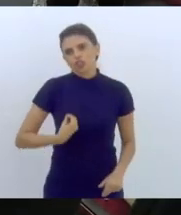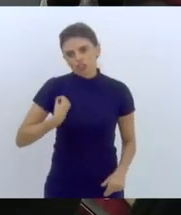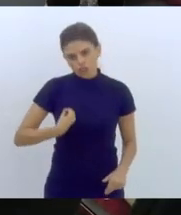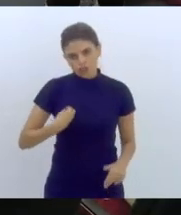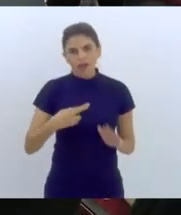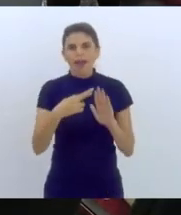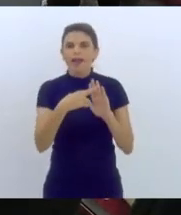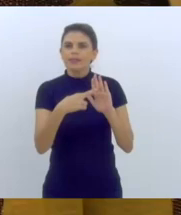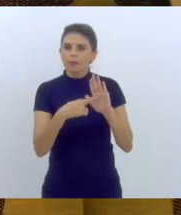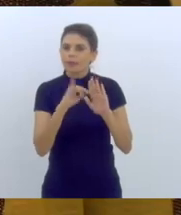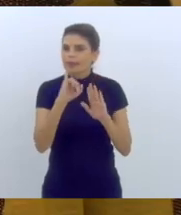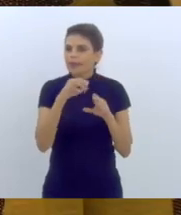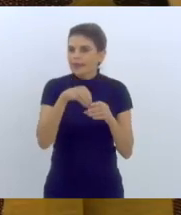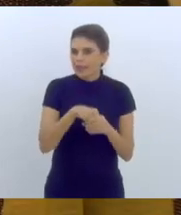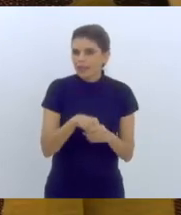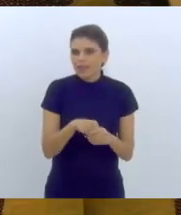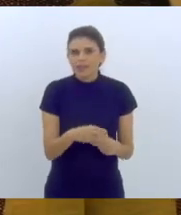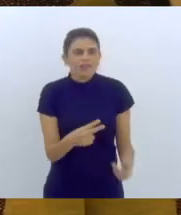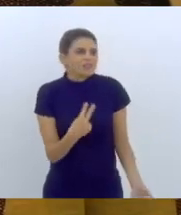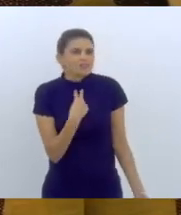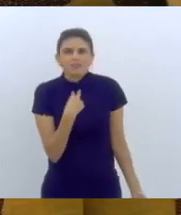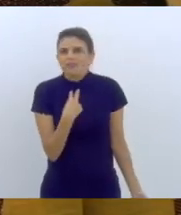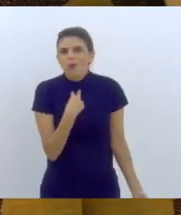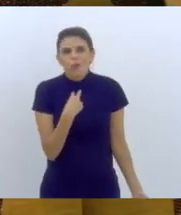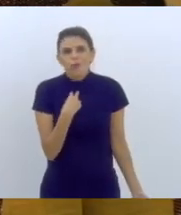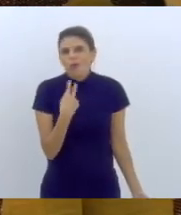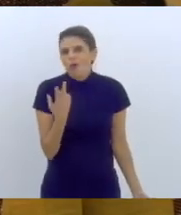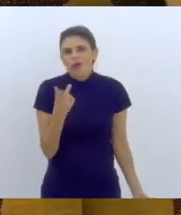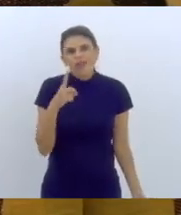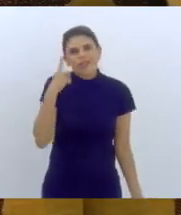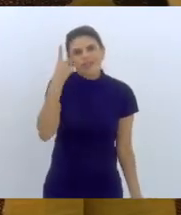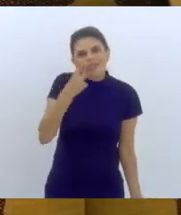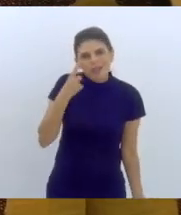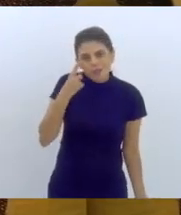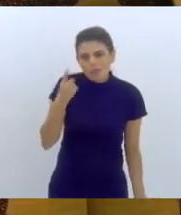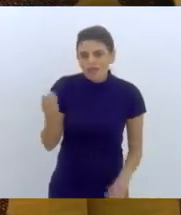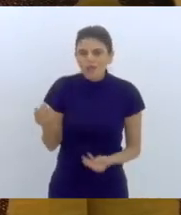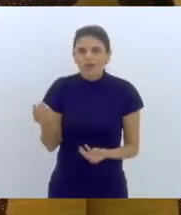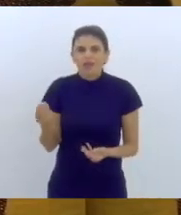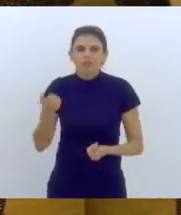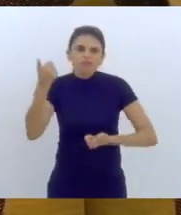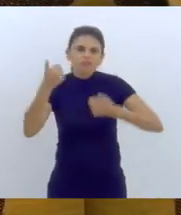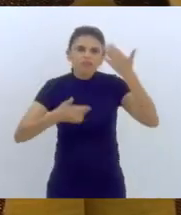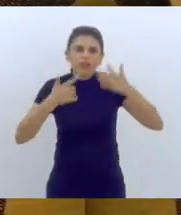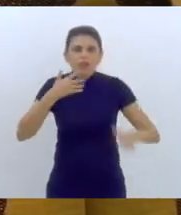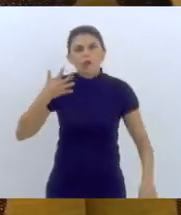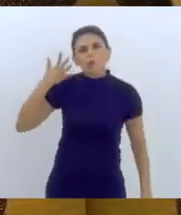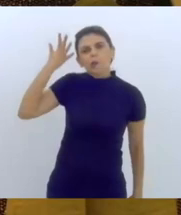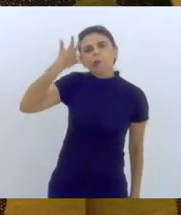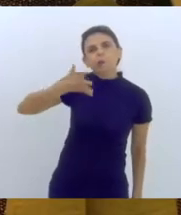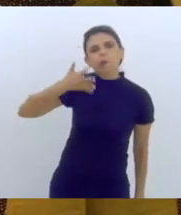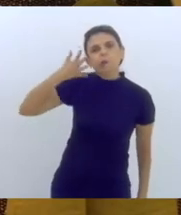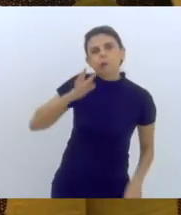regimento interno. Não pode a pessoa, o deputado, dar um parecer e fazer um discurso aqui.